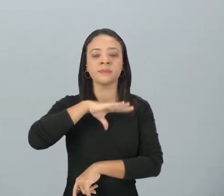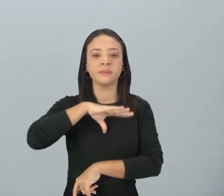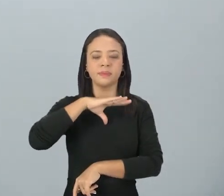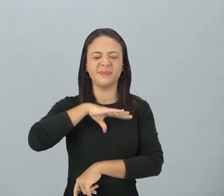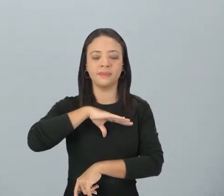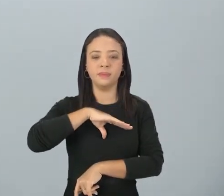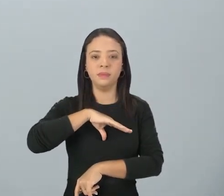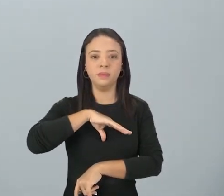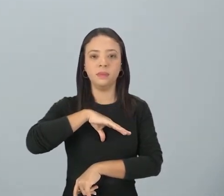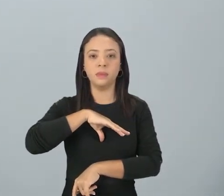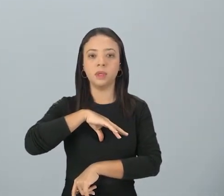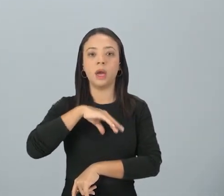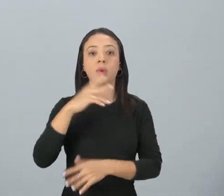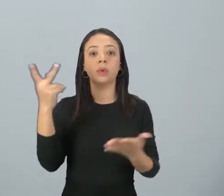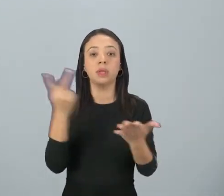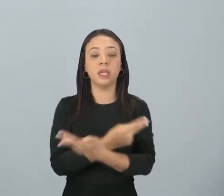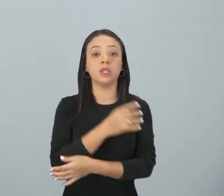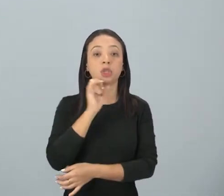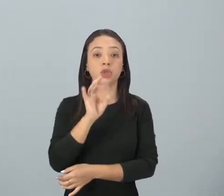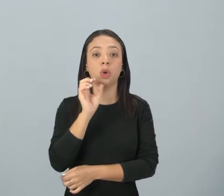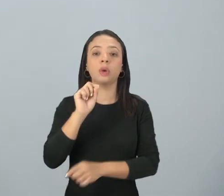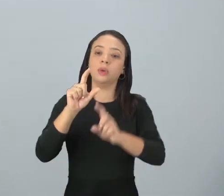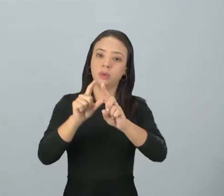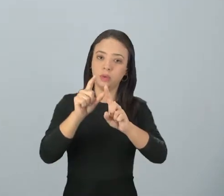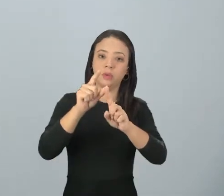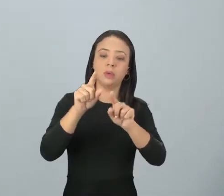entre unidade e dezena, tá?